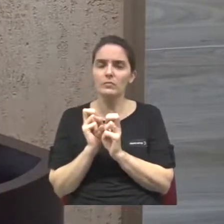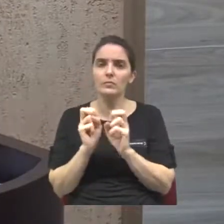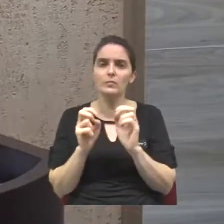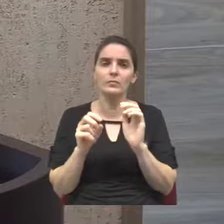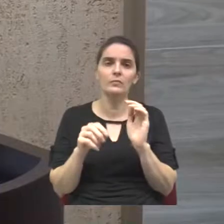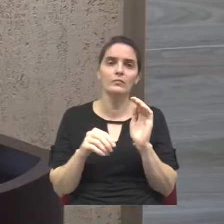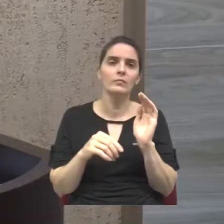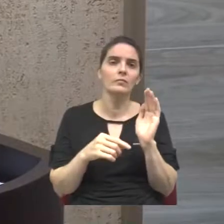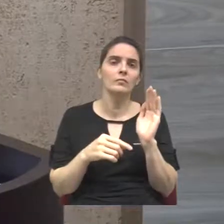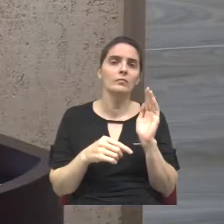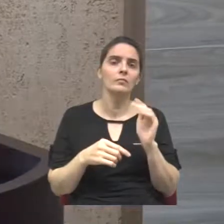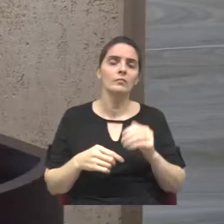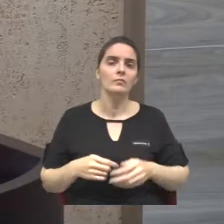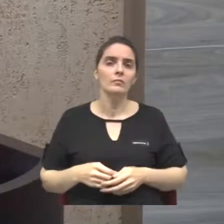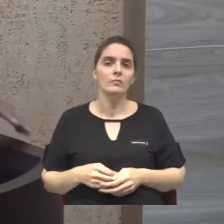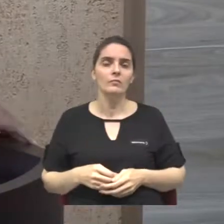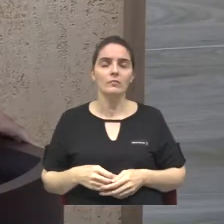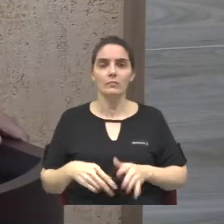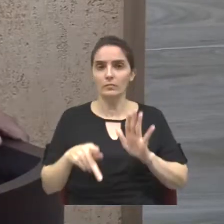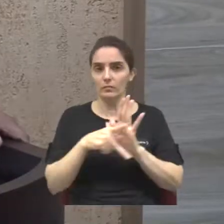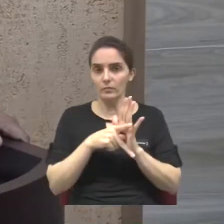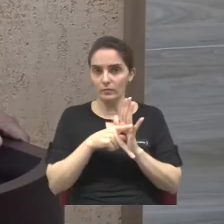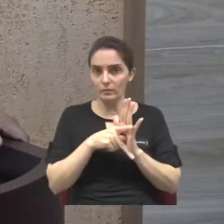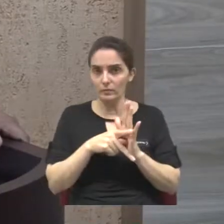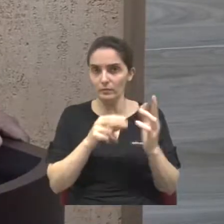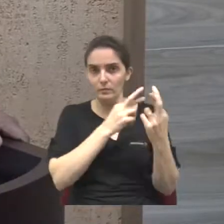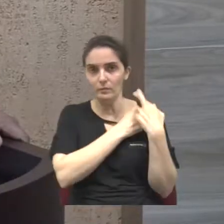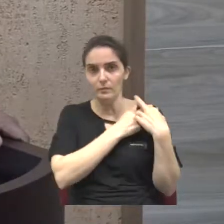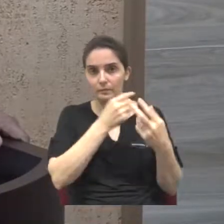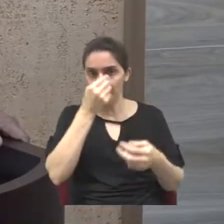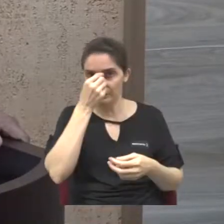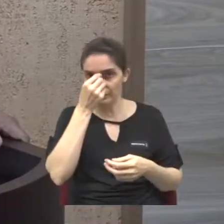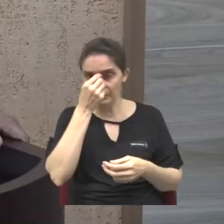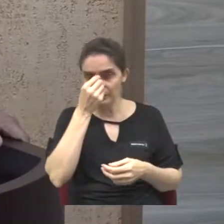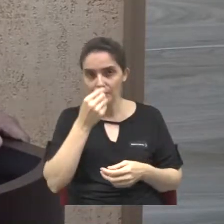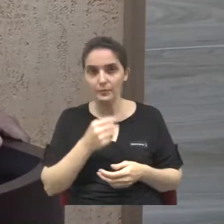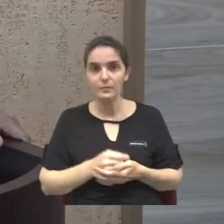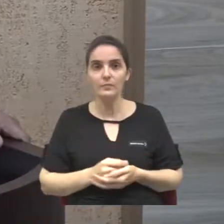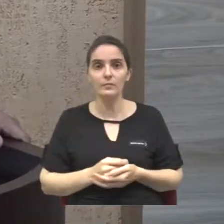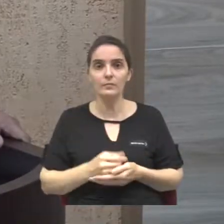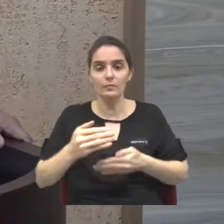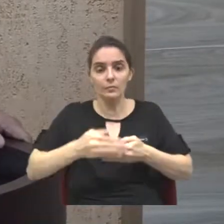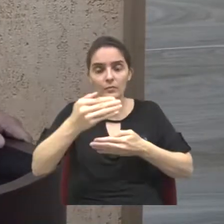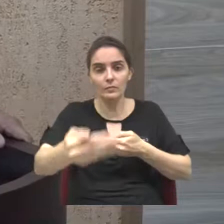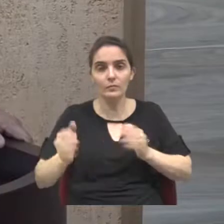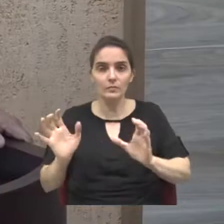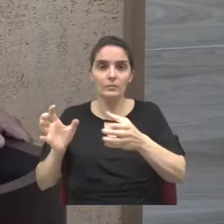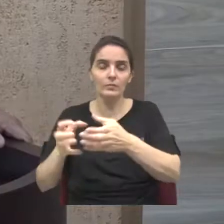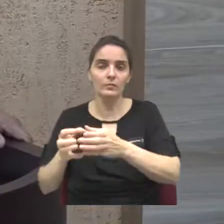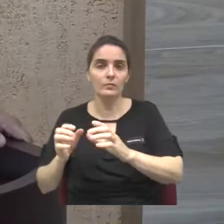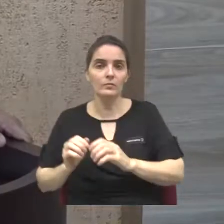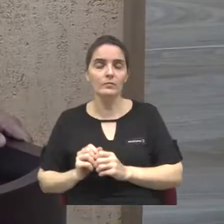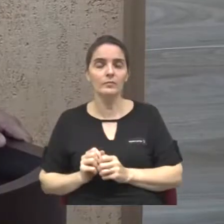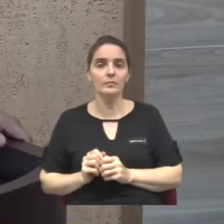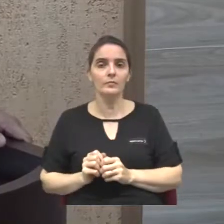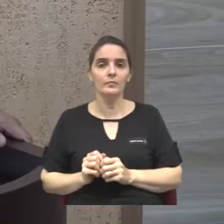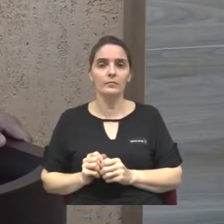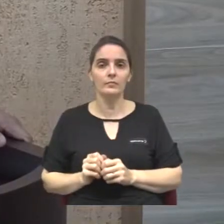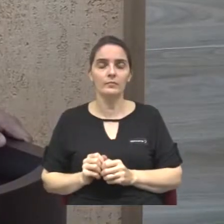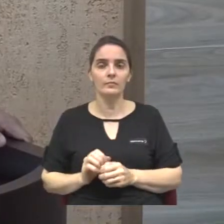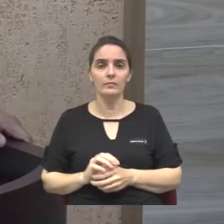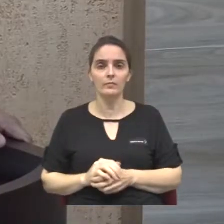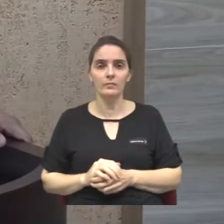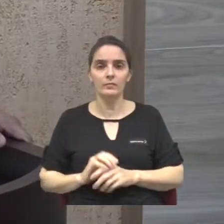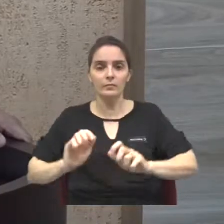Jorge de Freitas está propondo uma frente parlamentar em defesa do animal